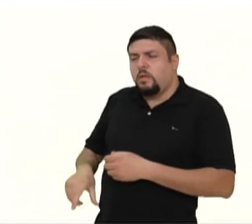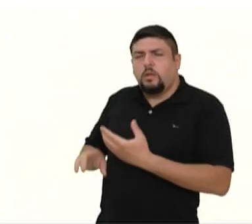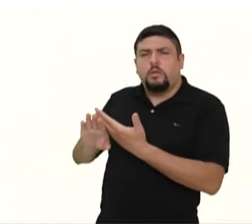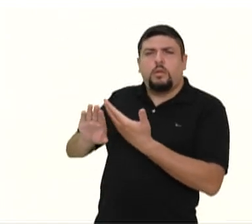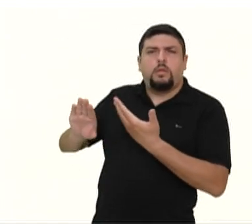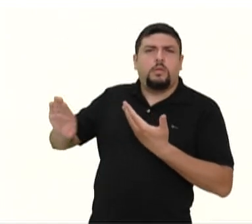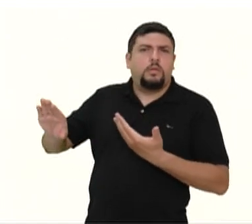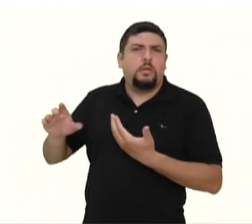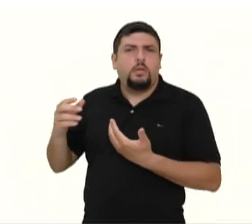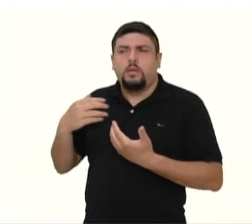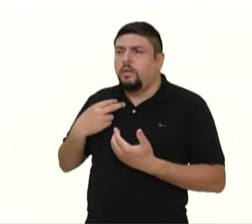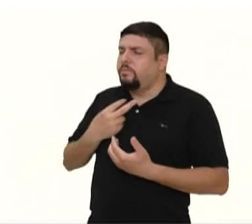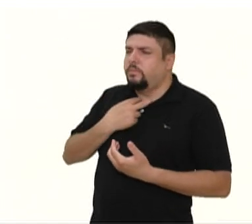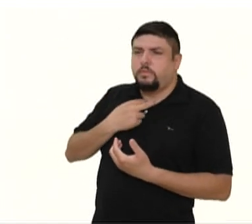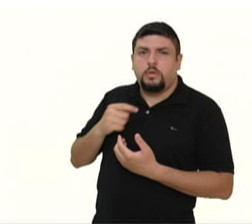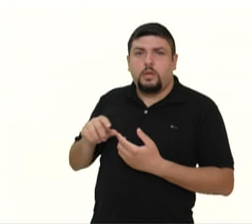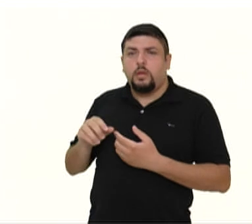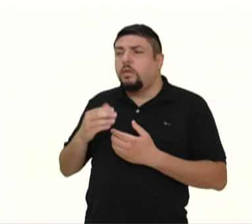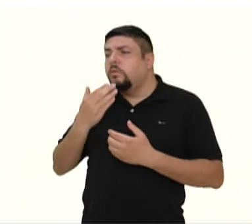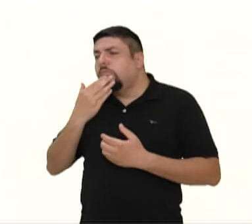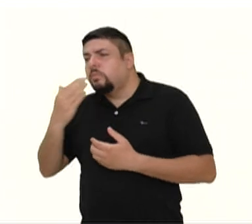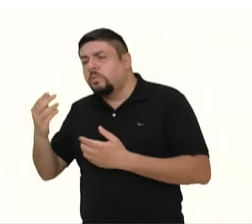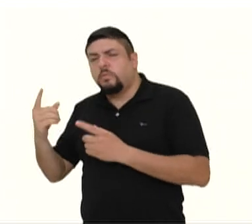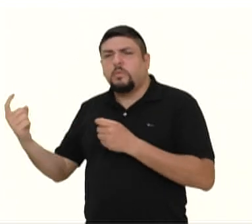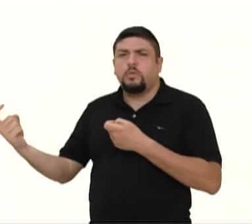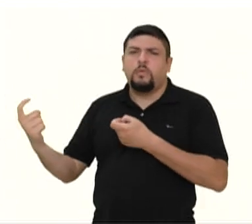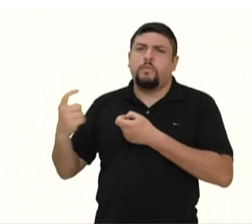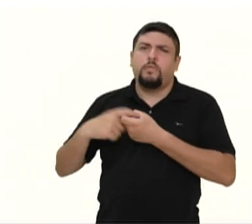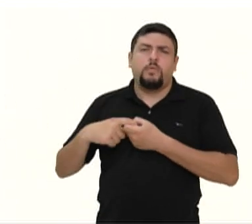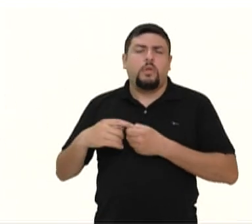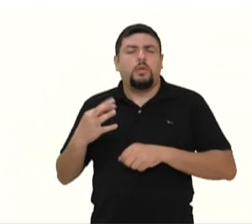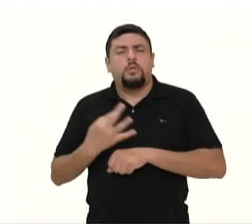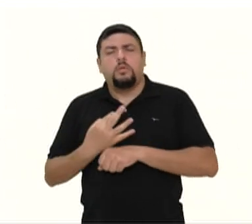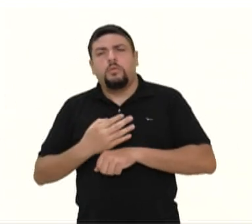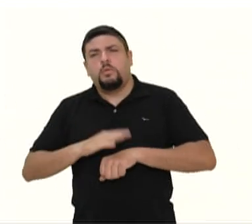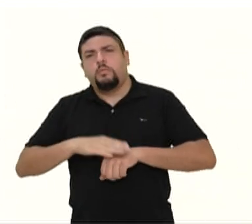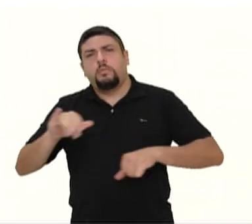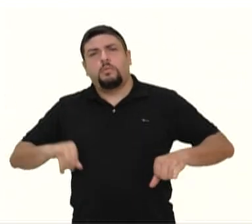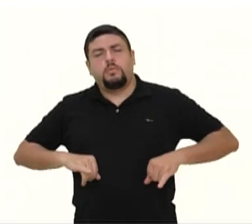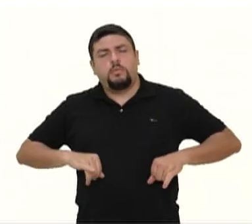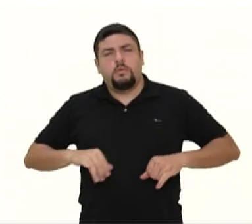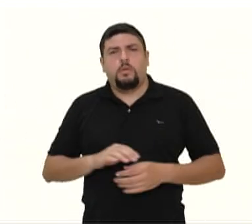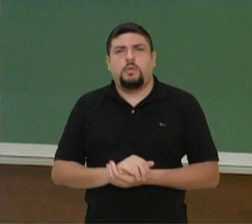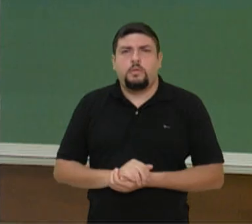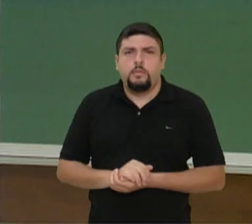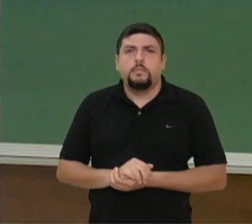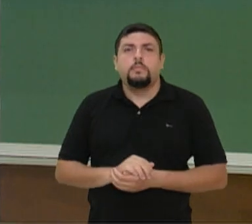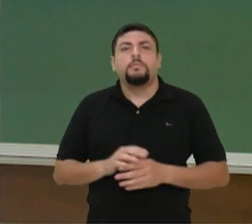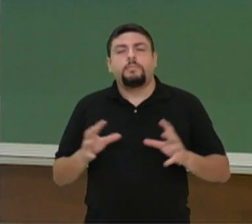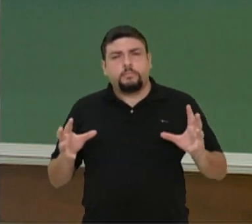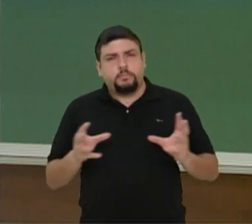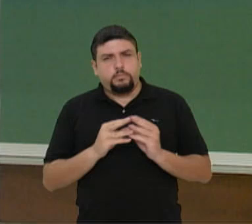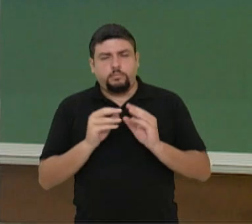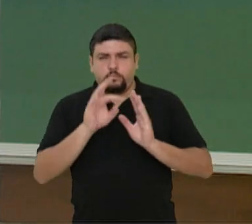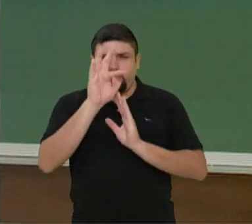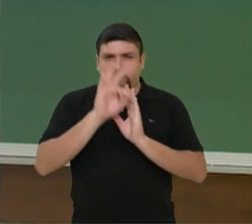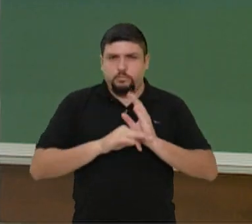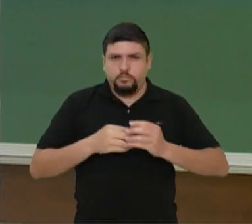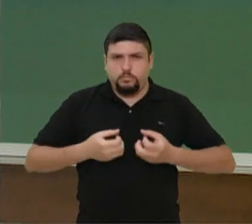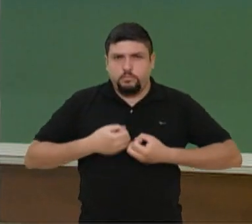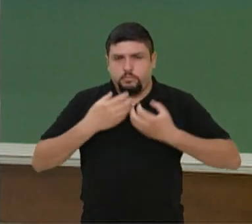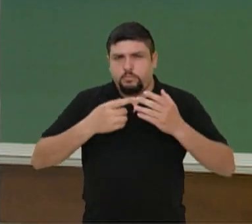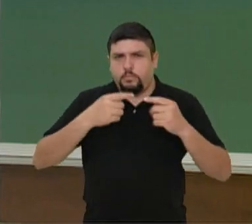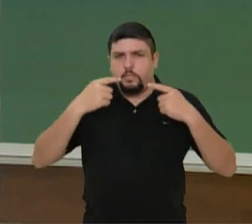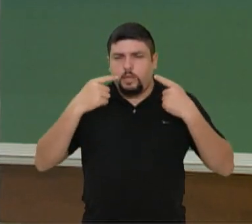diz-lhe numa prece que ela regresse, porque eu não posso mais sofrer. Chega de saudade, assim ele segue. Essa melodia e